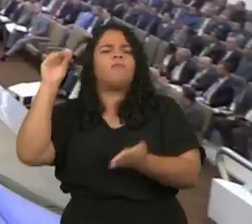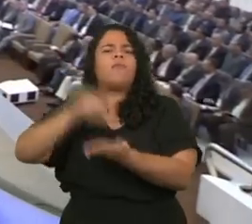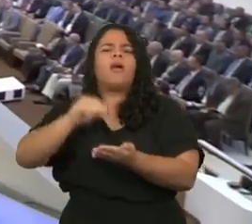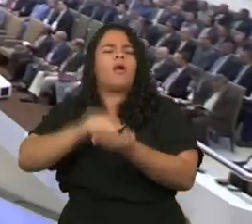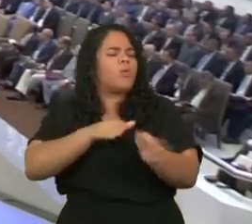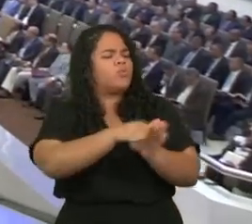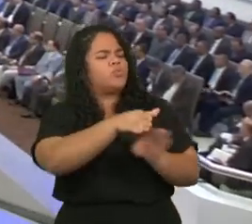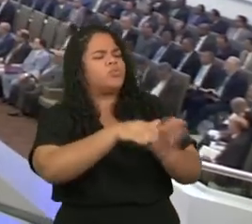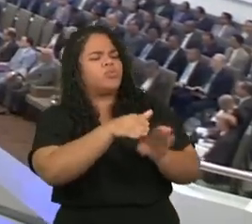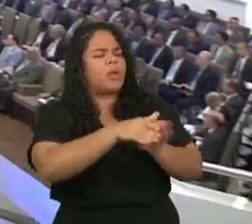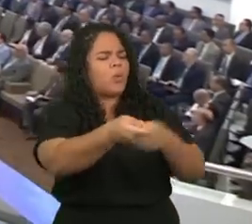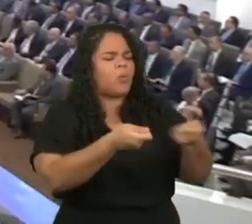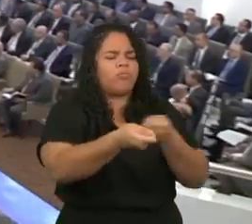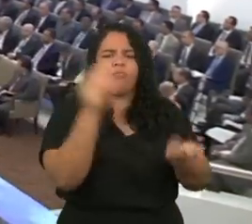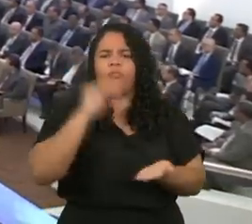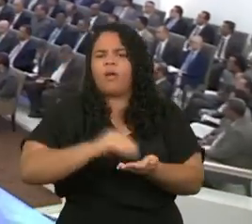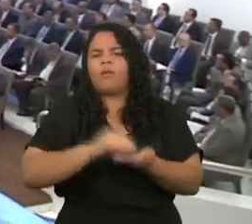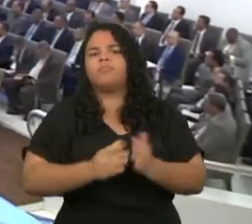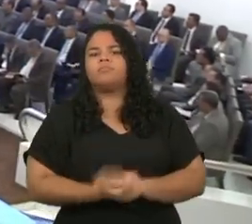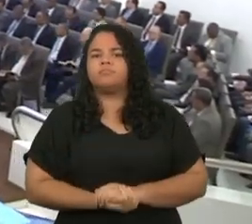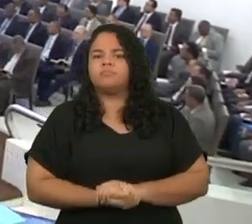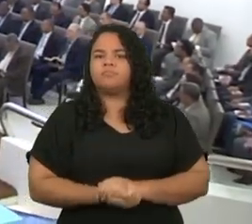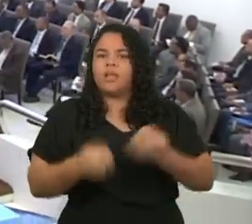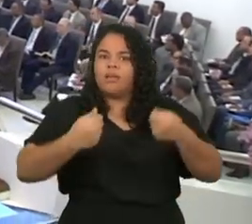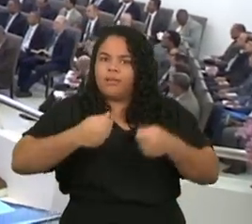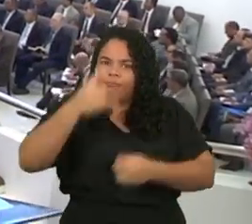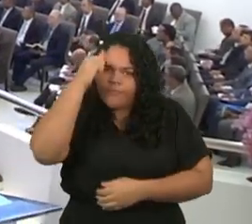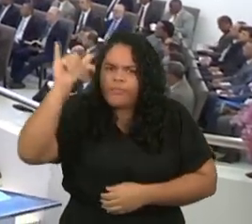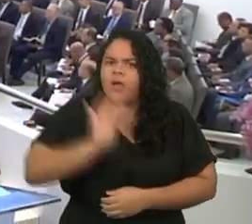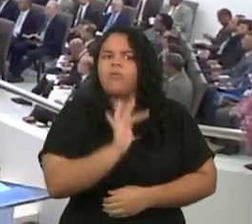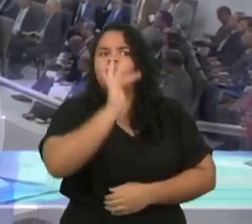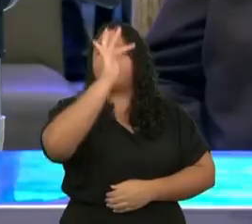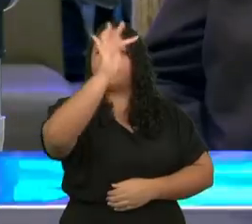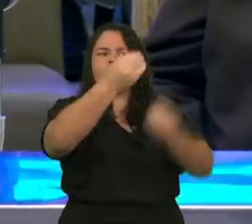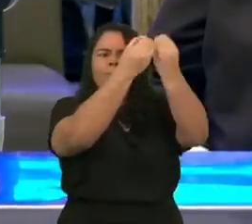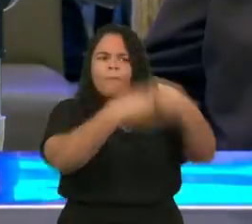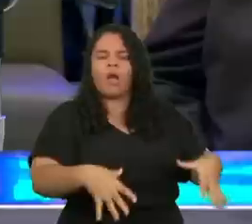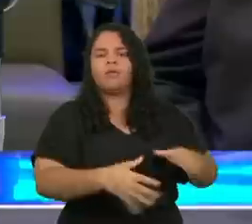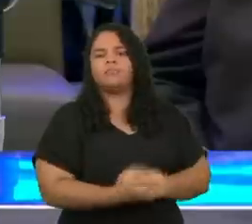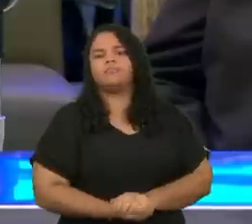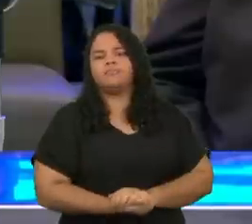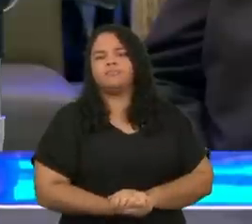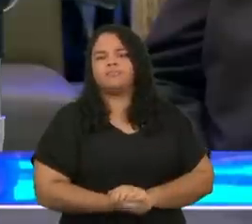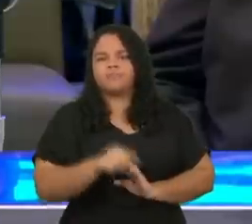disciplinou então para que isso não aconteça Estabeleça limites